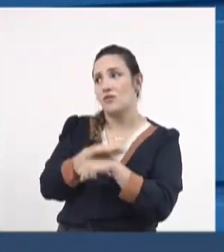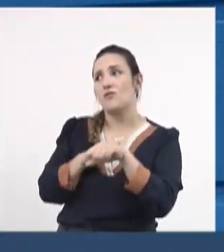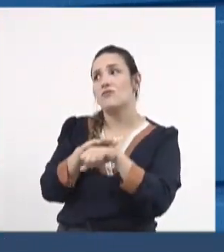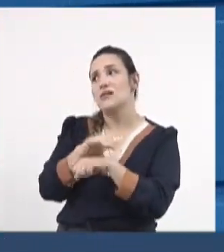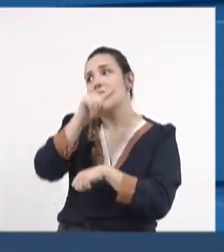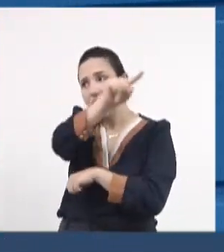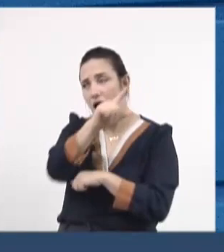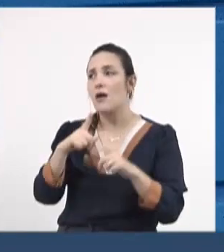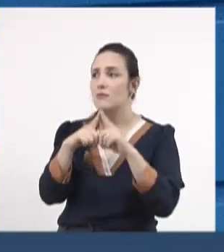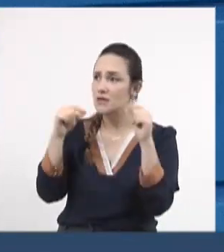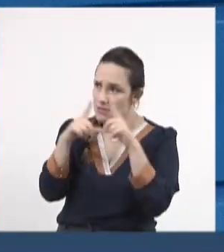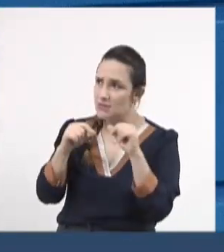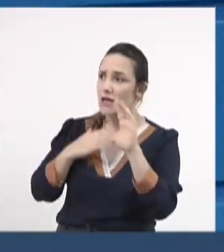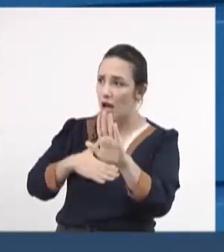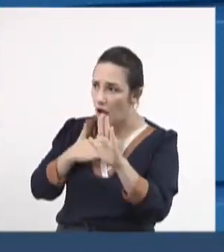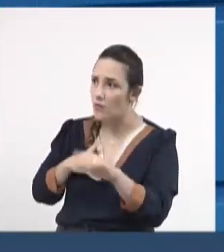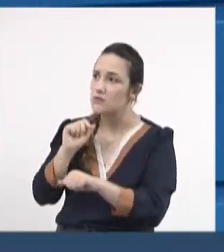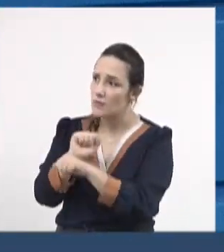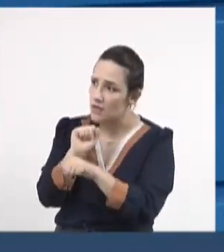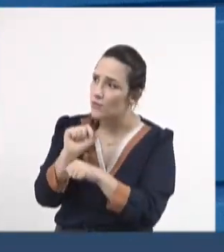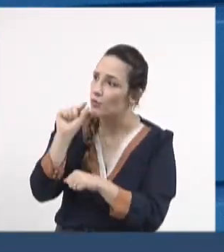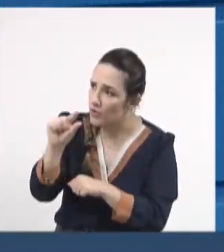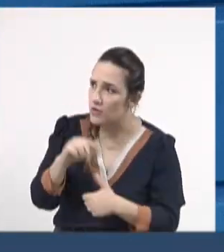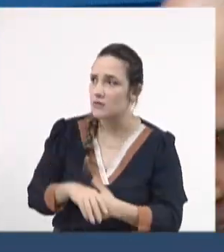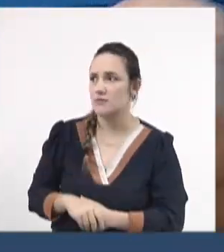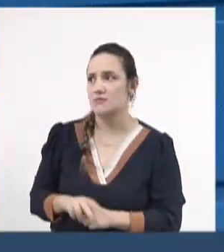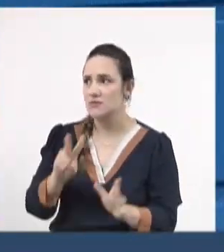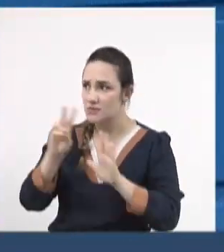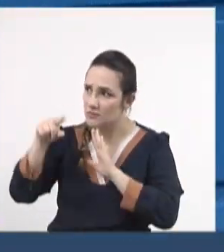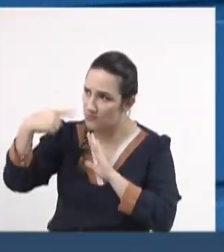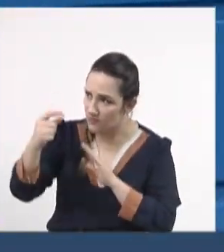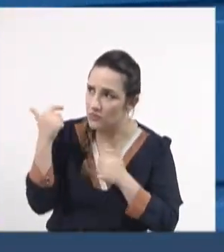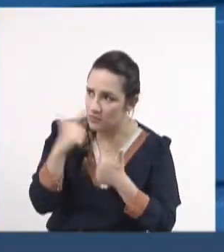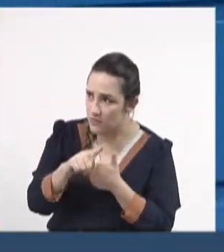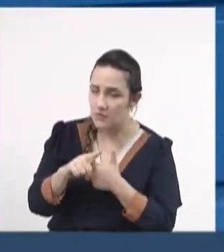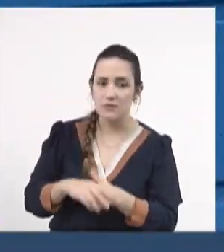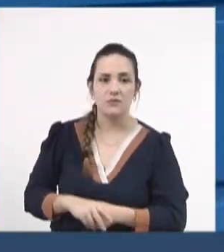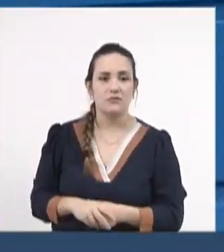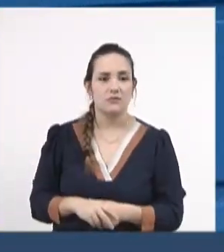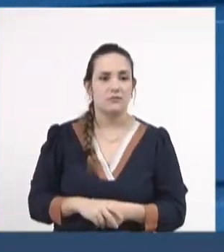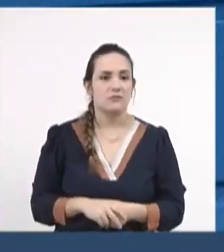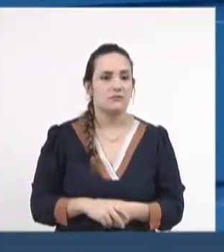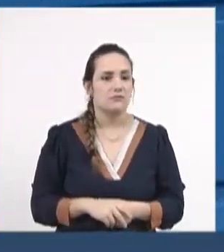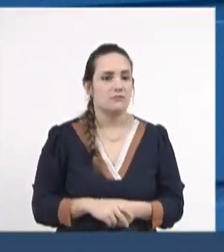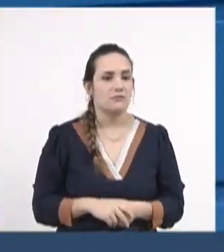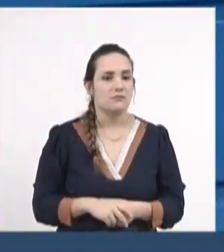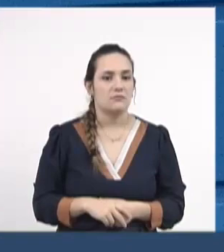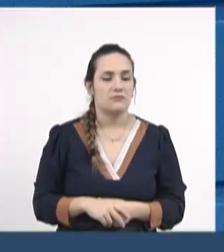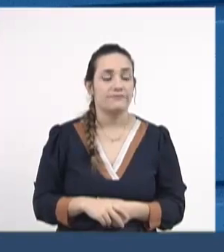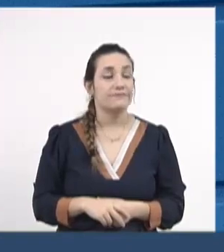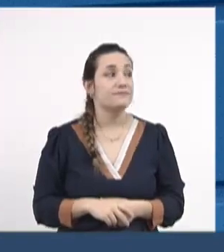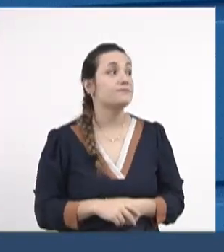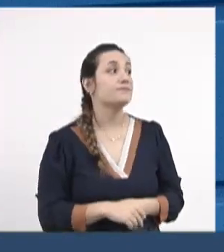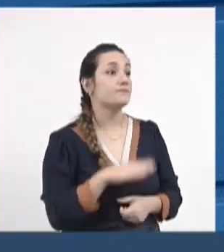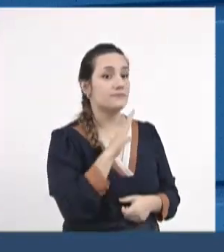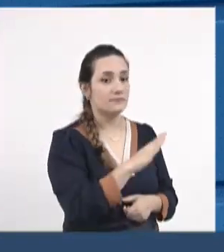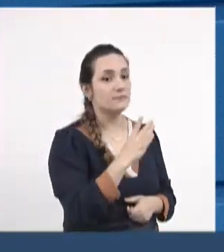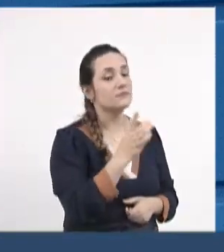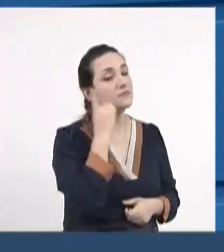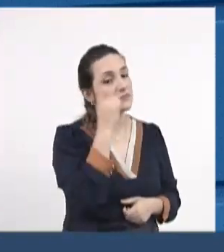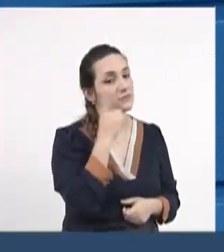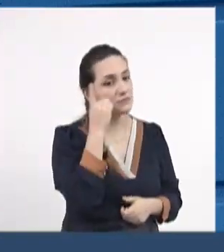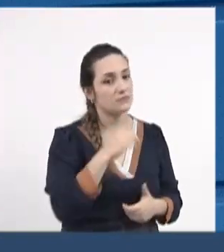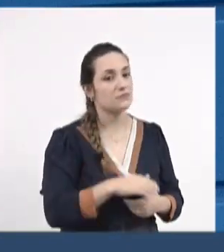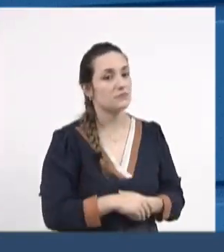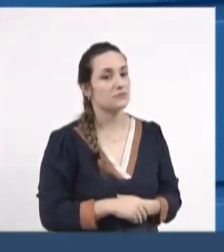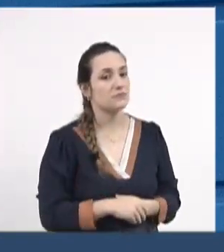vão todos os 24 deputados, então querem uma que aguente até a semana que vem e tal. E eles trouxeram, deputado Zé,